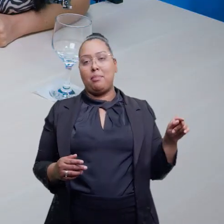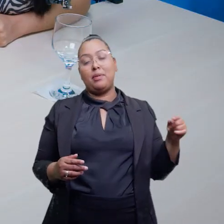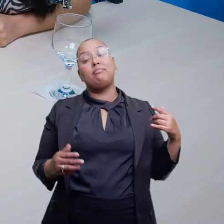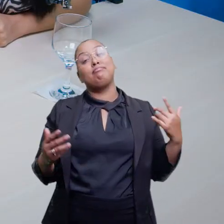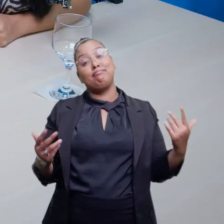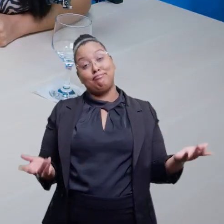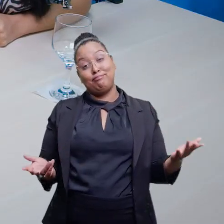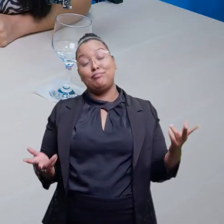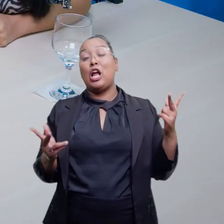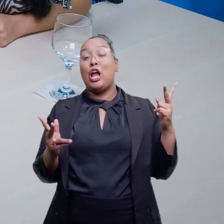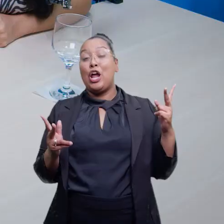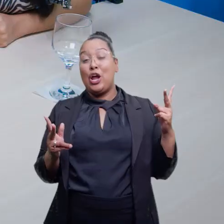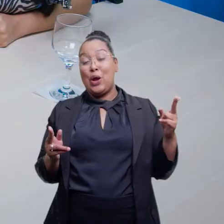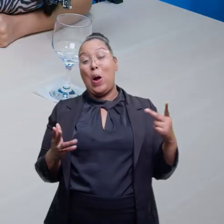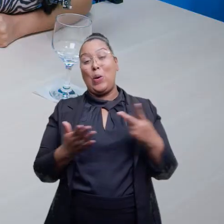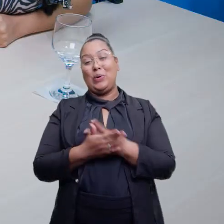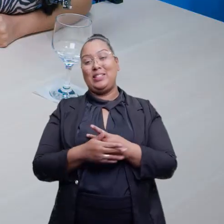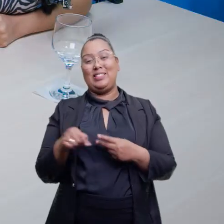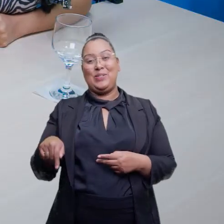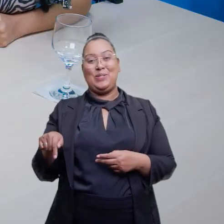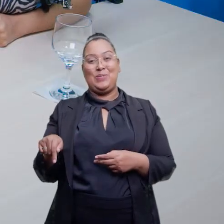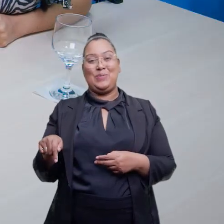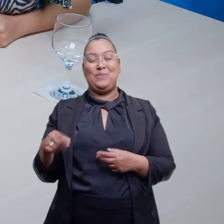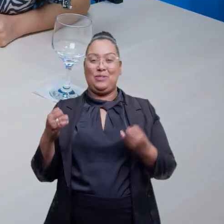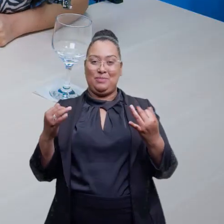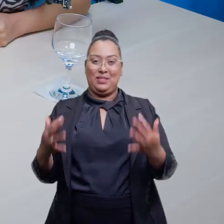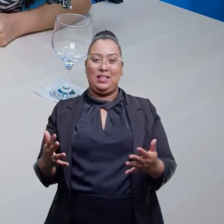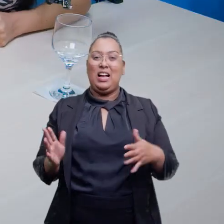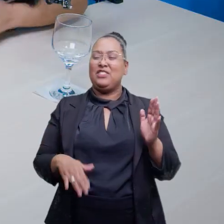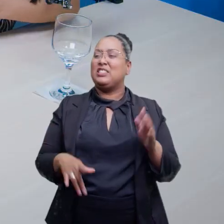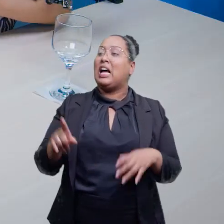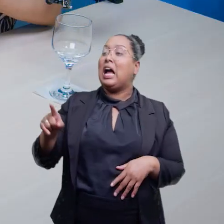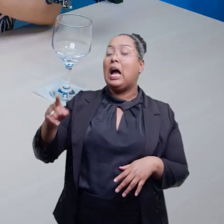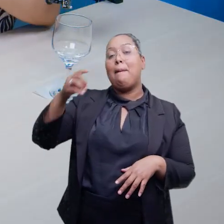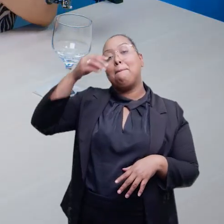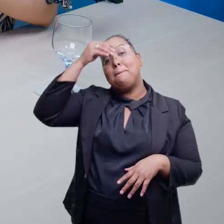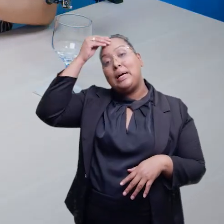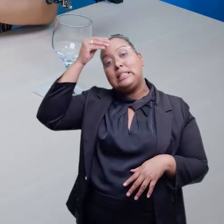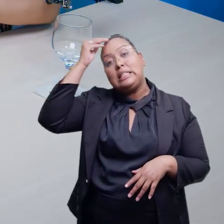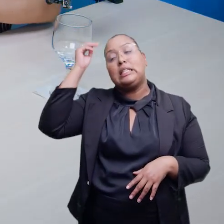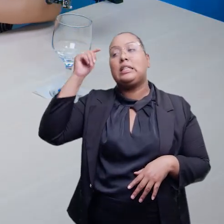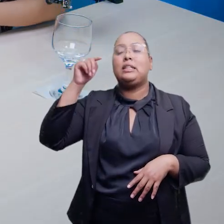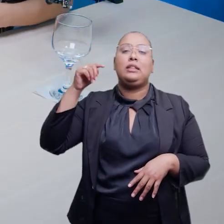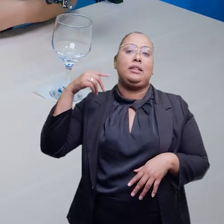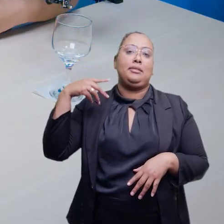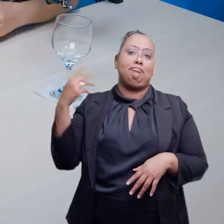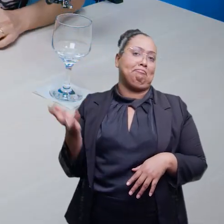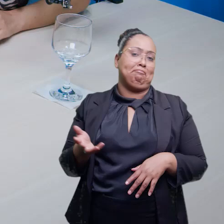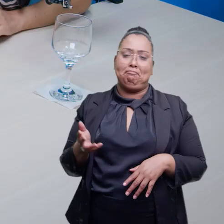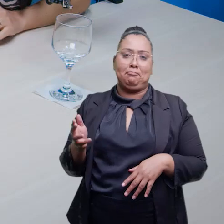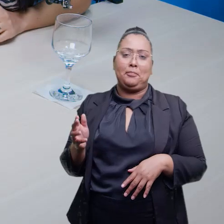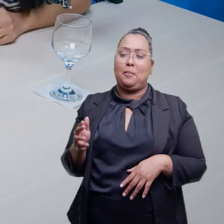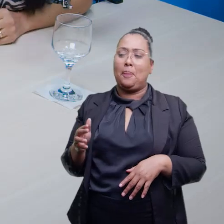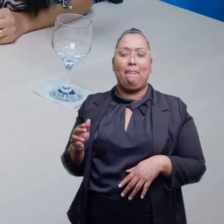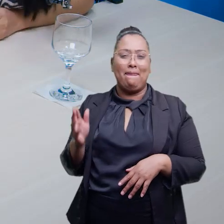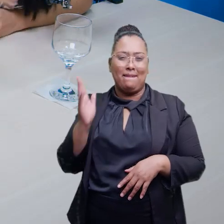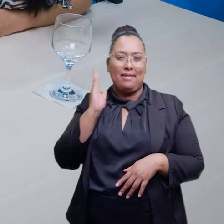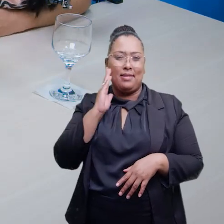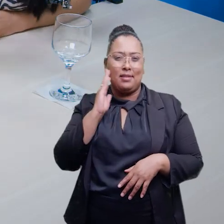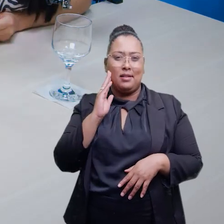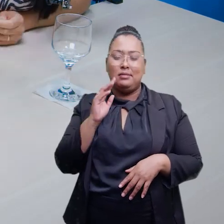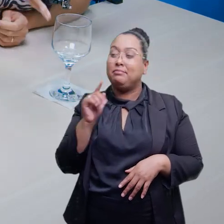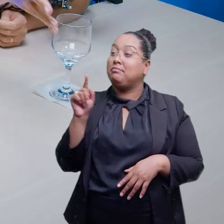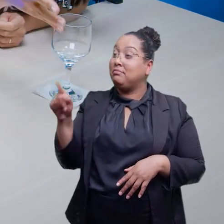Muito possivelmente aconteceu isso, né? Tem uma madrinha, né? Sempre fala de madrinha, que às vezes é uma pessoa que ajudou